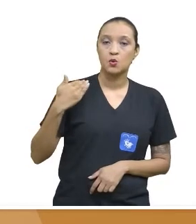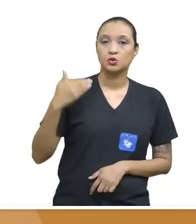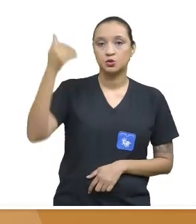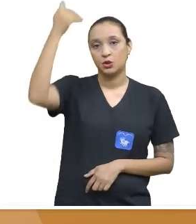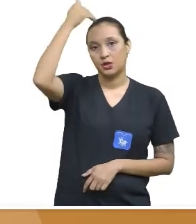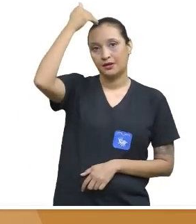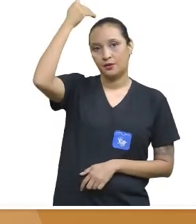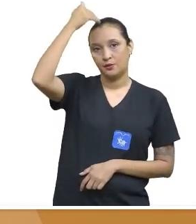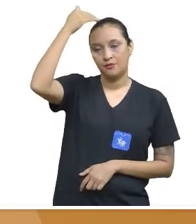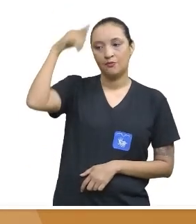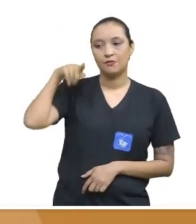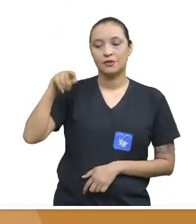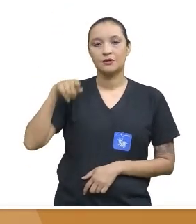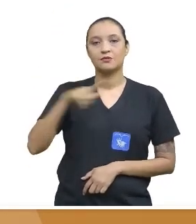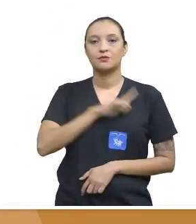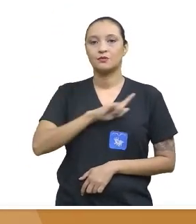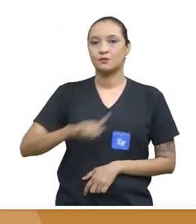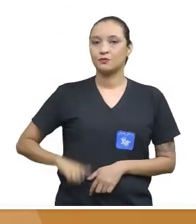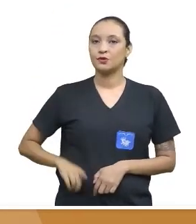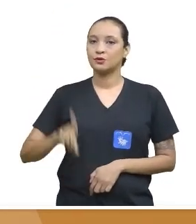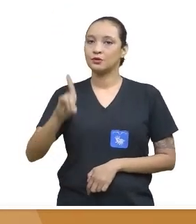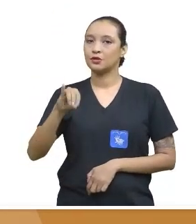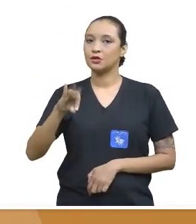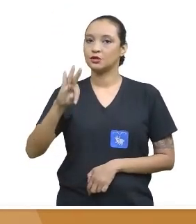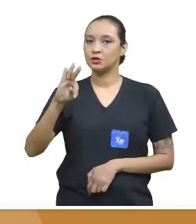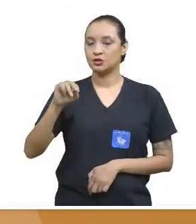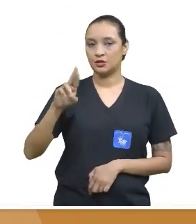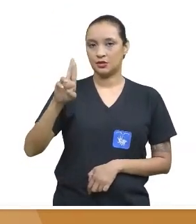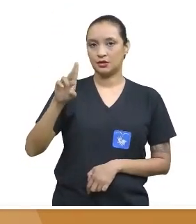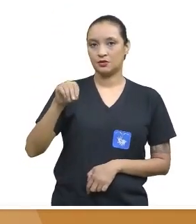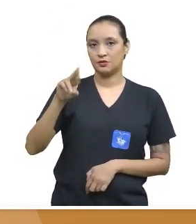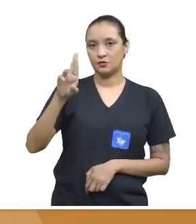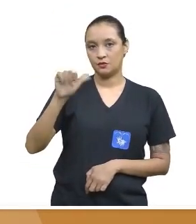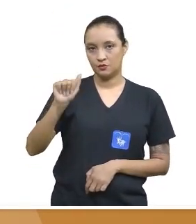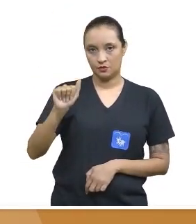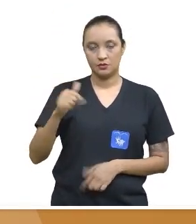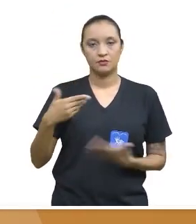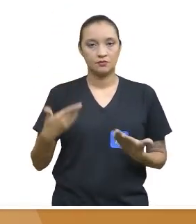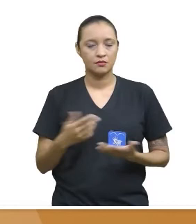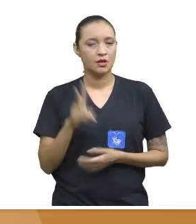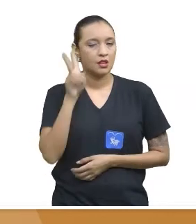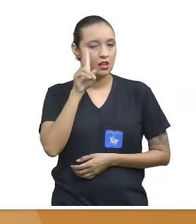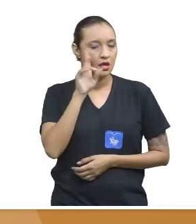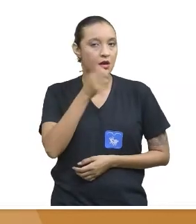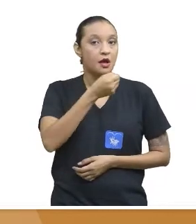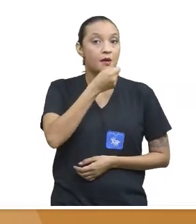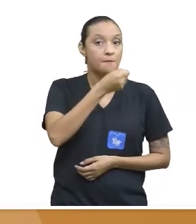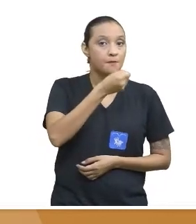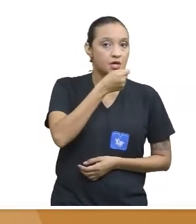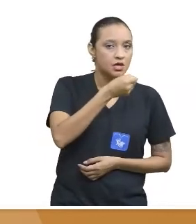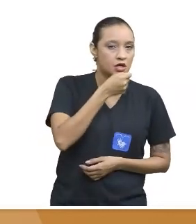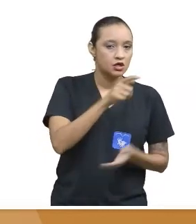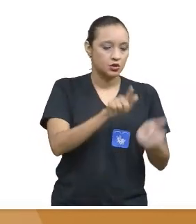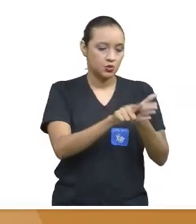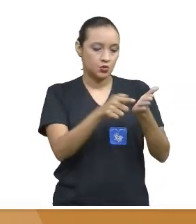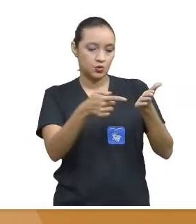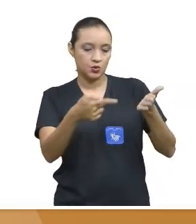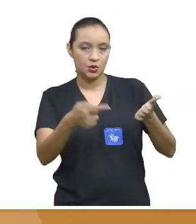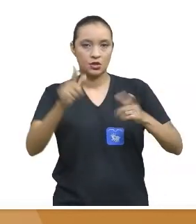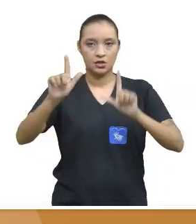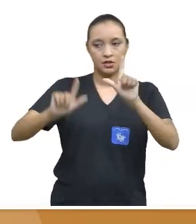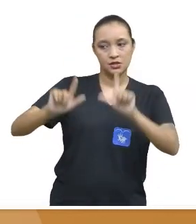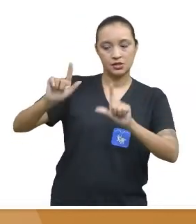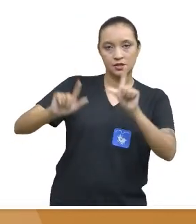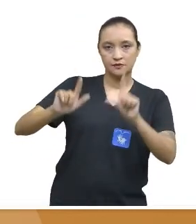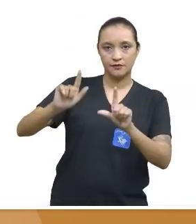impacto muito grande na mídia. Vale ressaltar que a mídia também, no caso jornais falados e